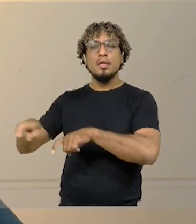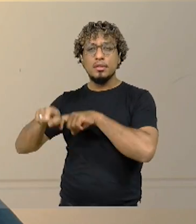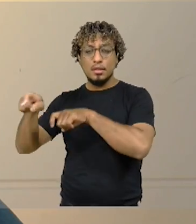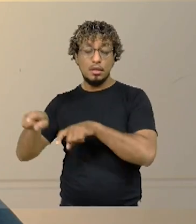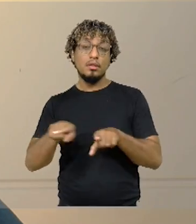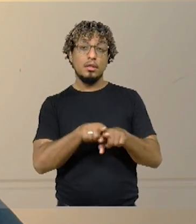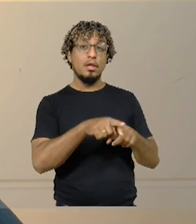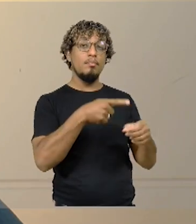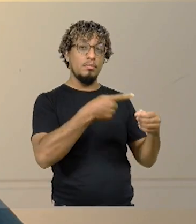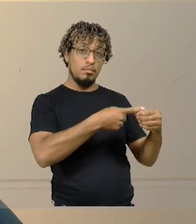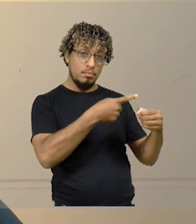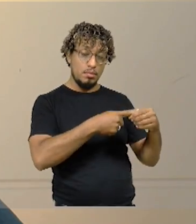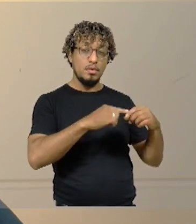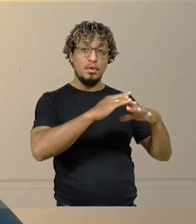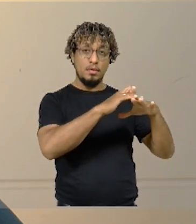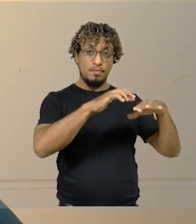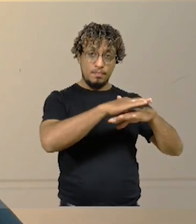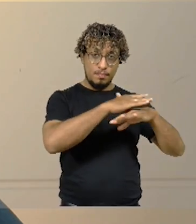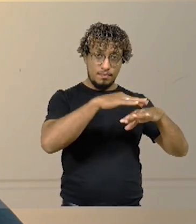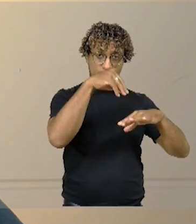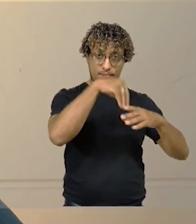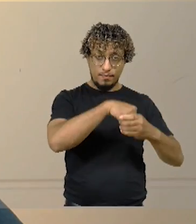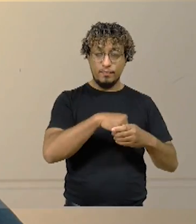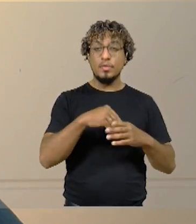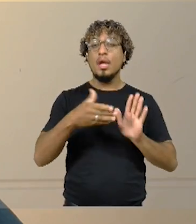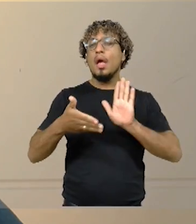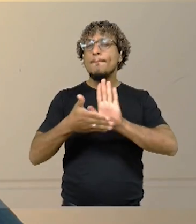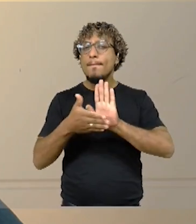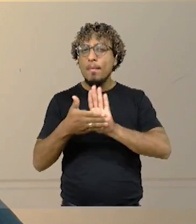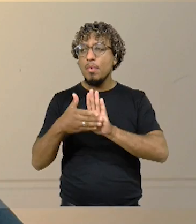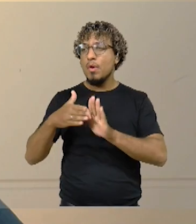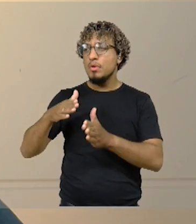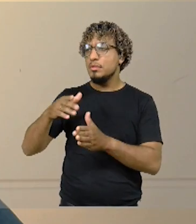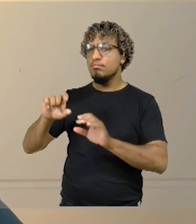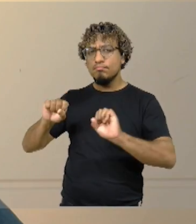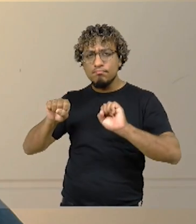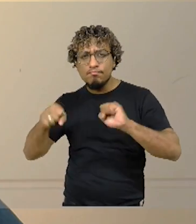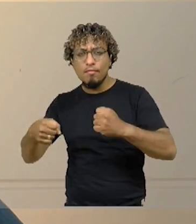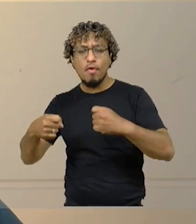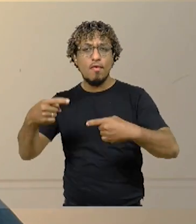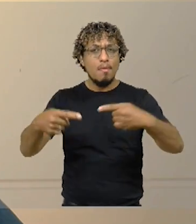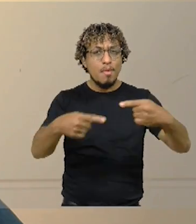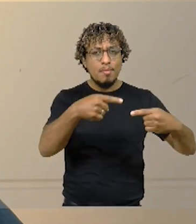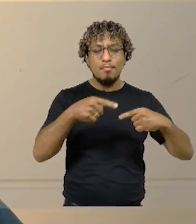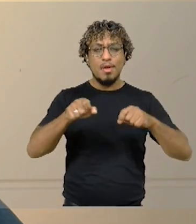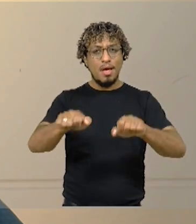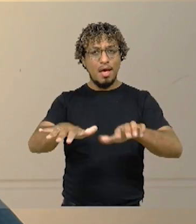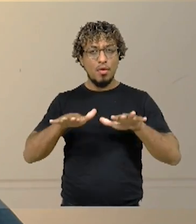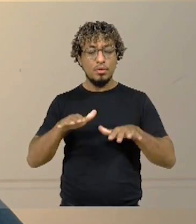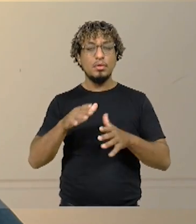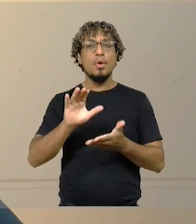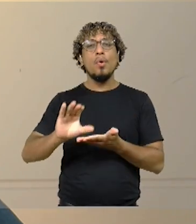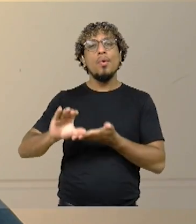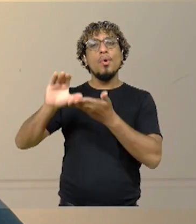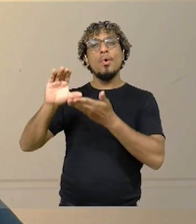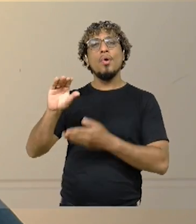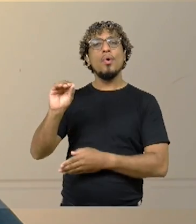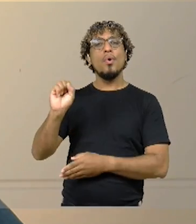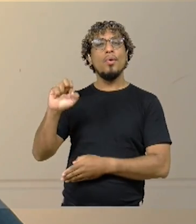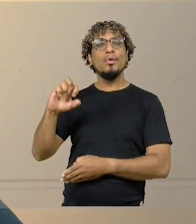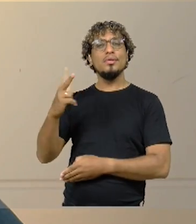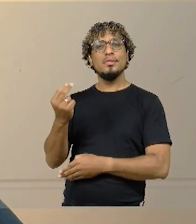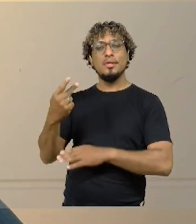que esperar, inclusive depois das 4, 5 horas da manhã, não tem alojamento próprio para eles ficarem até poder pegar o transporte para